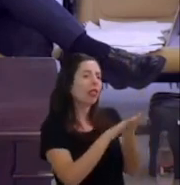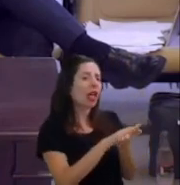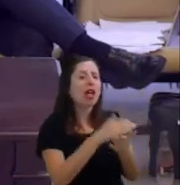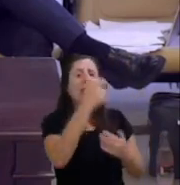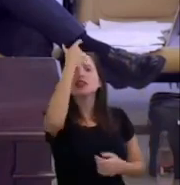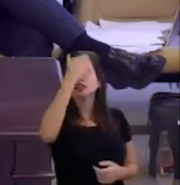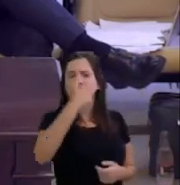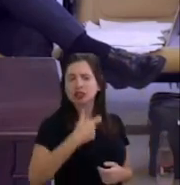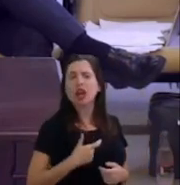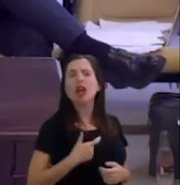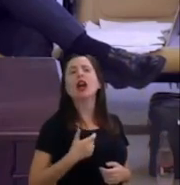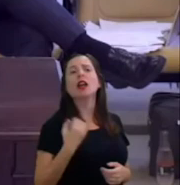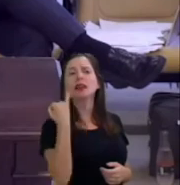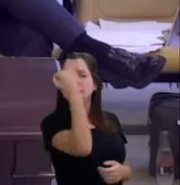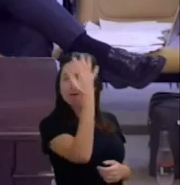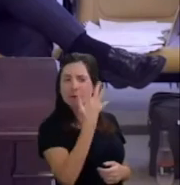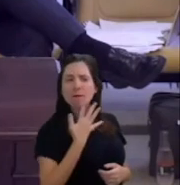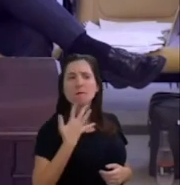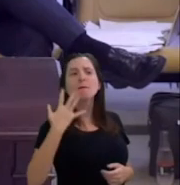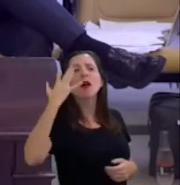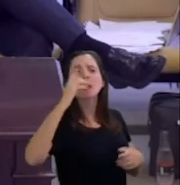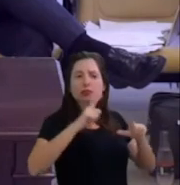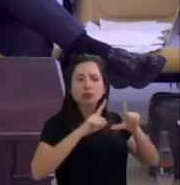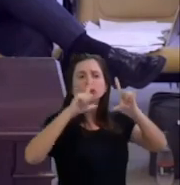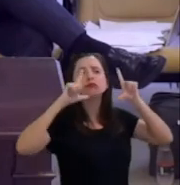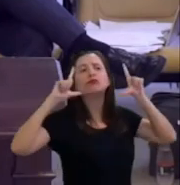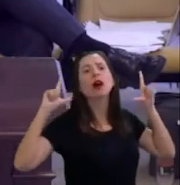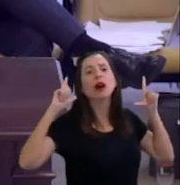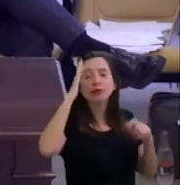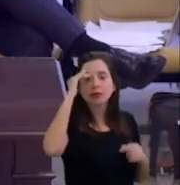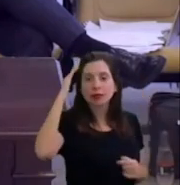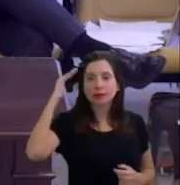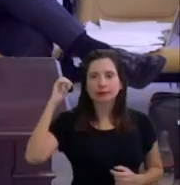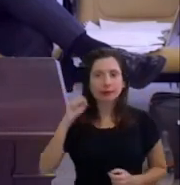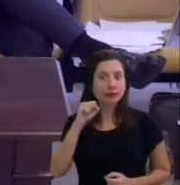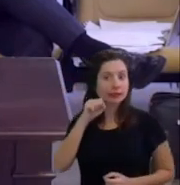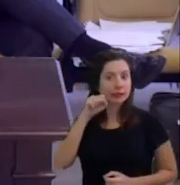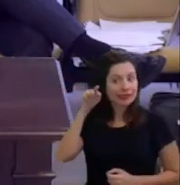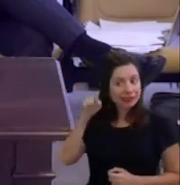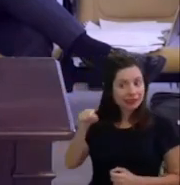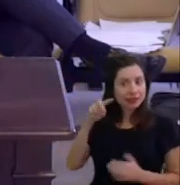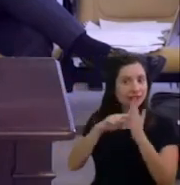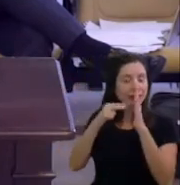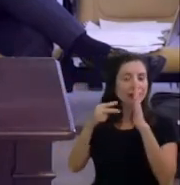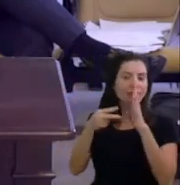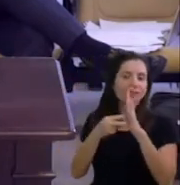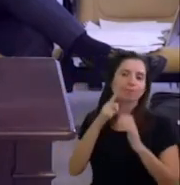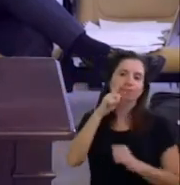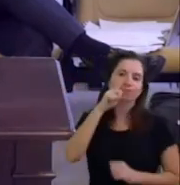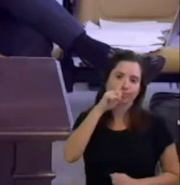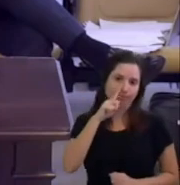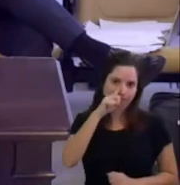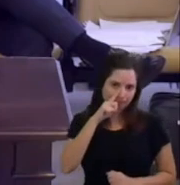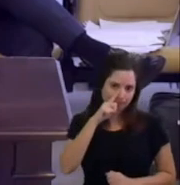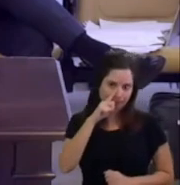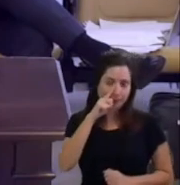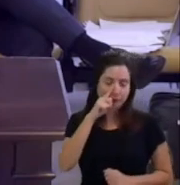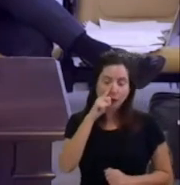Isso sim é um precedente perigoso, considerar-se dessa forma. Uma outra coisa que me